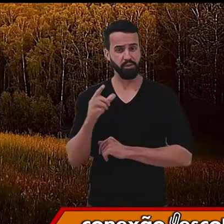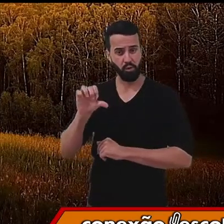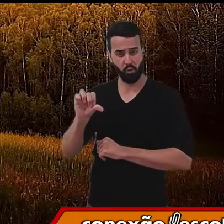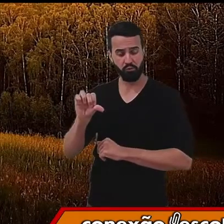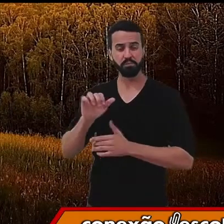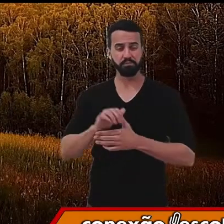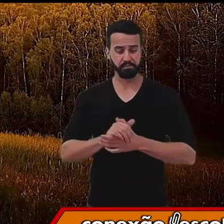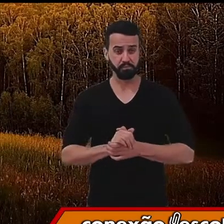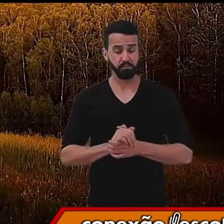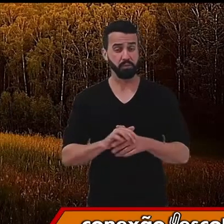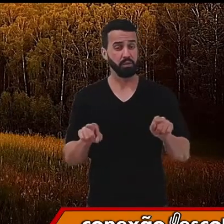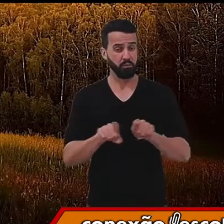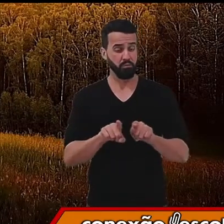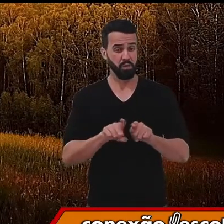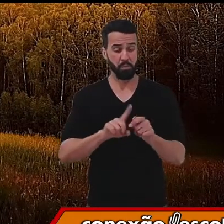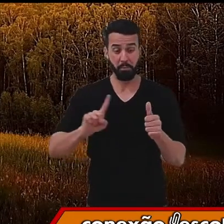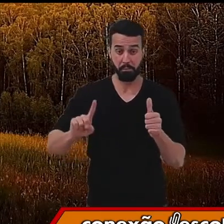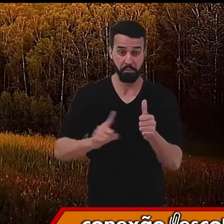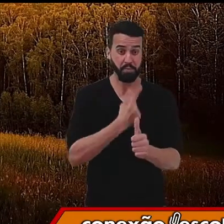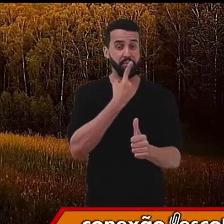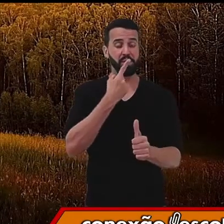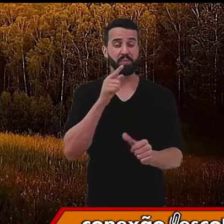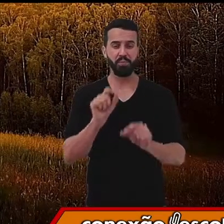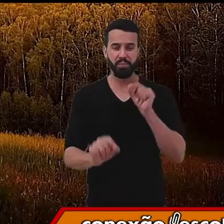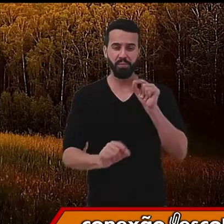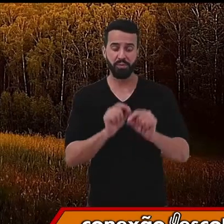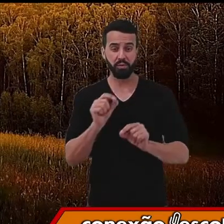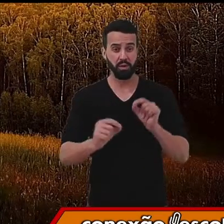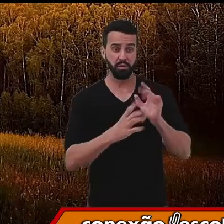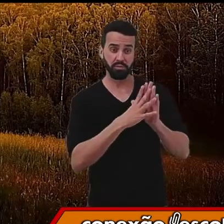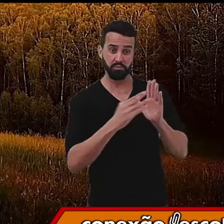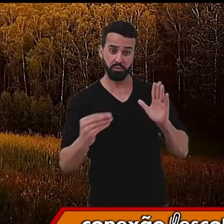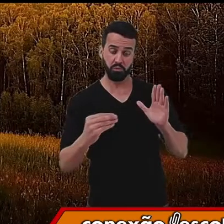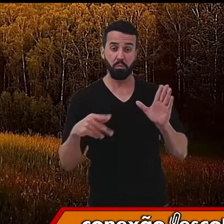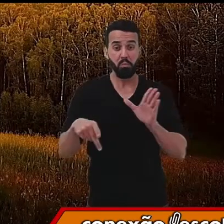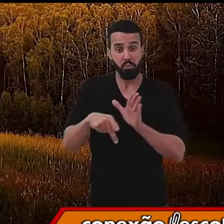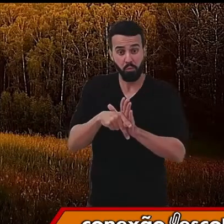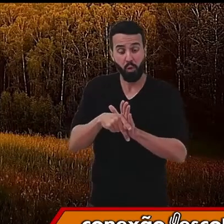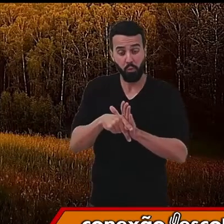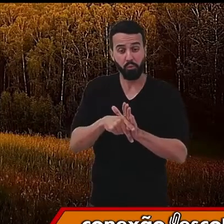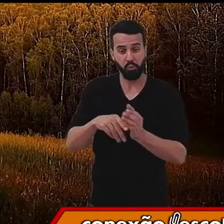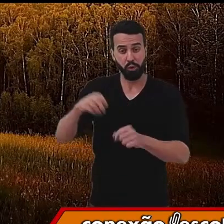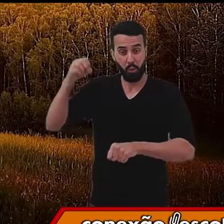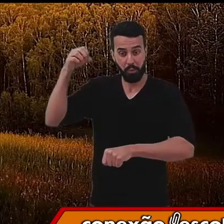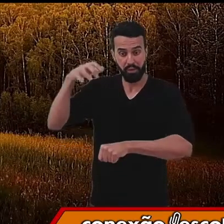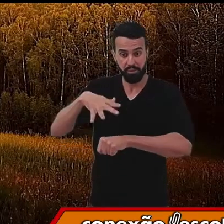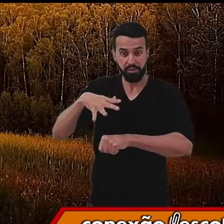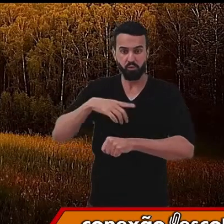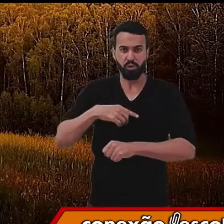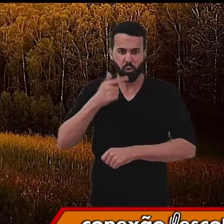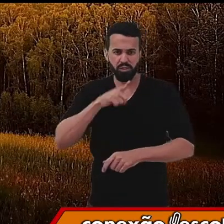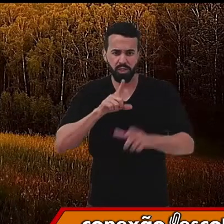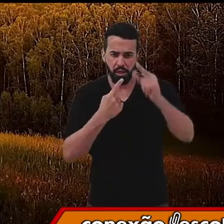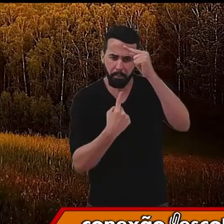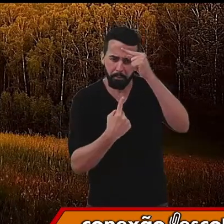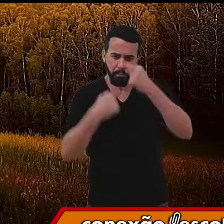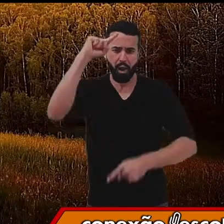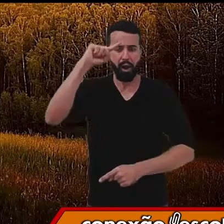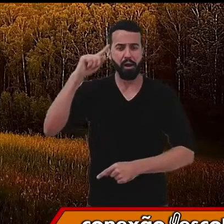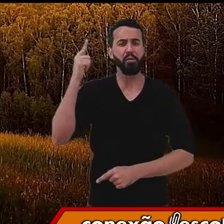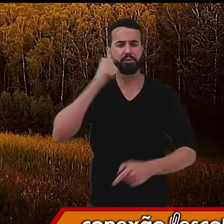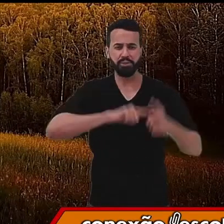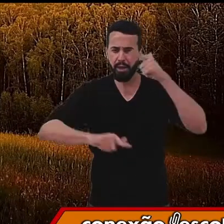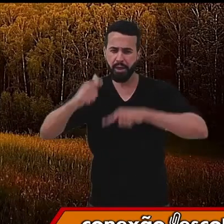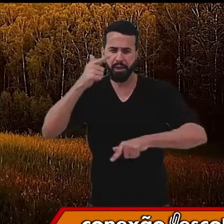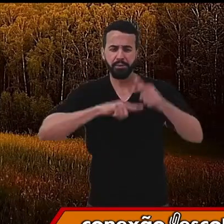E também foi o primeiro movimento que se inspira no iluminismo e triunfa e consegue alguns